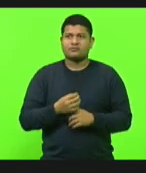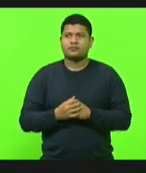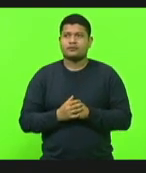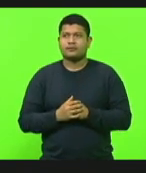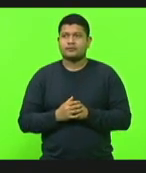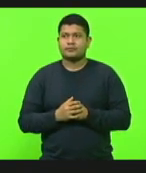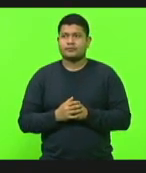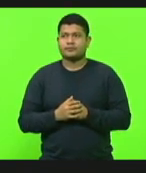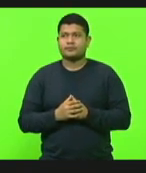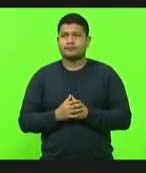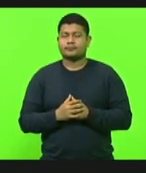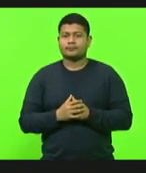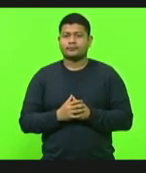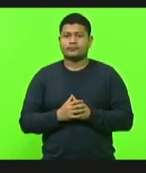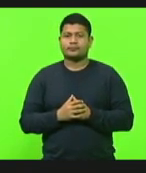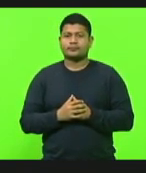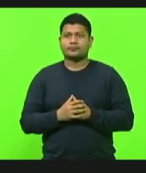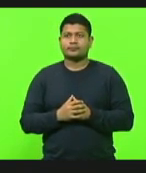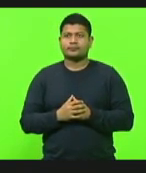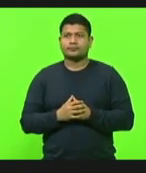Solicitando presença. Senhor...